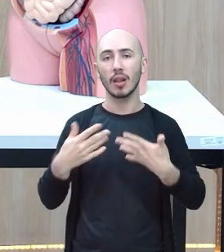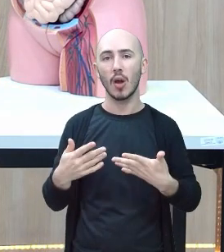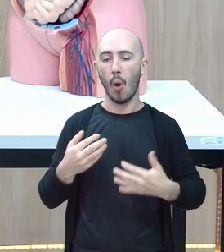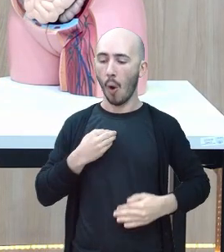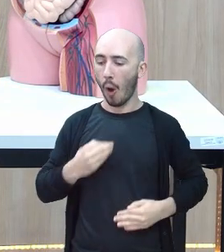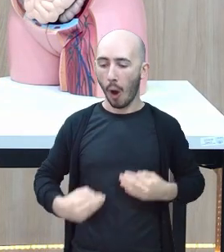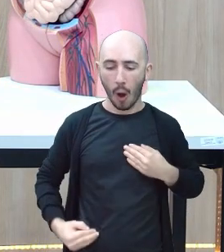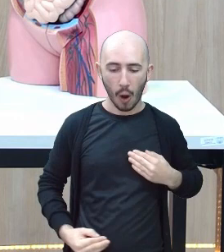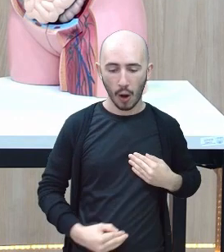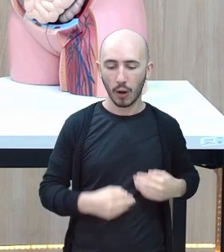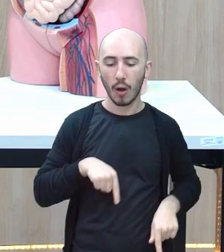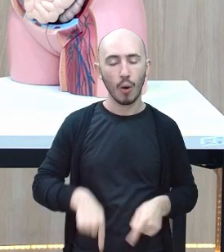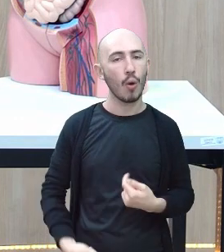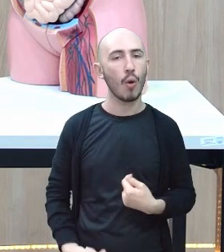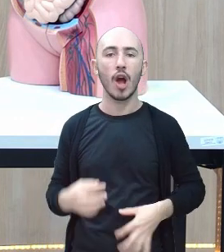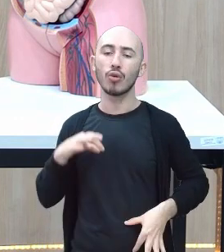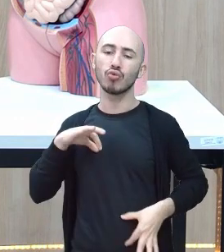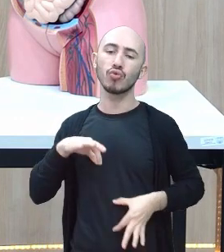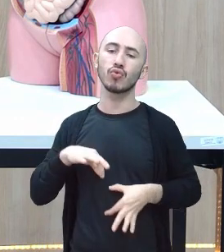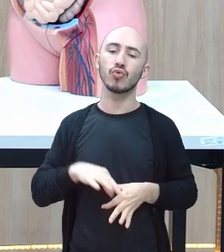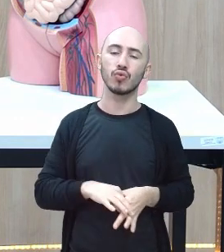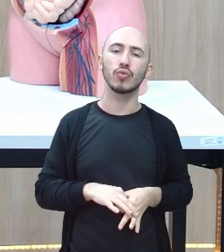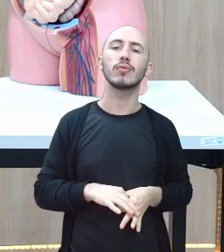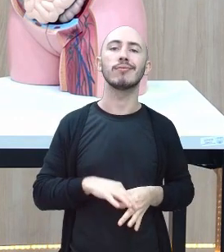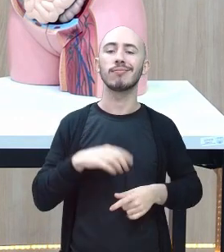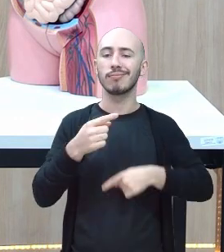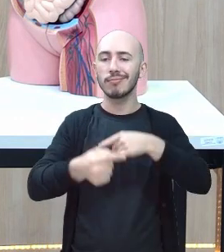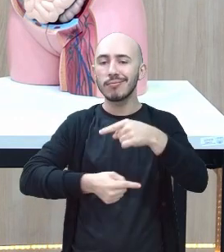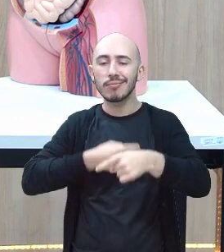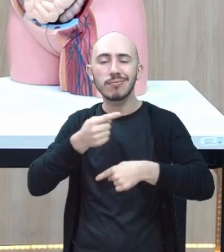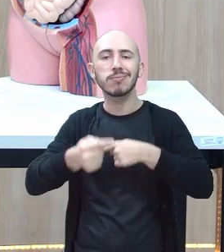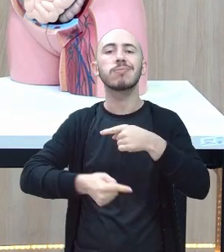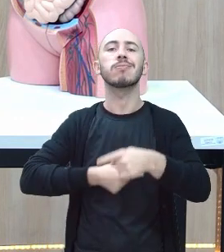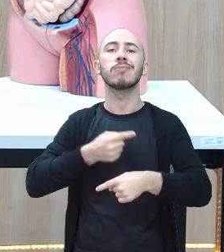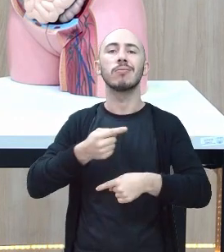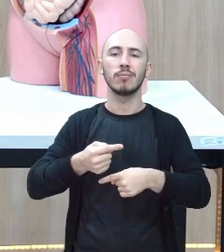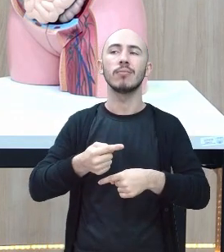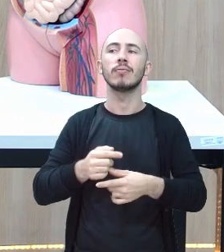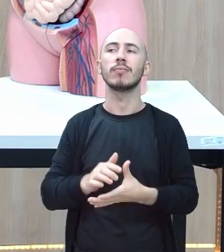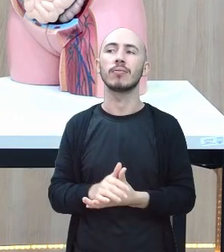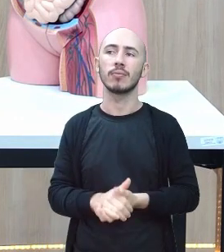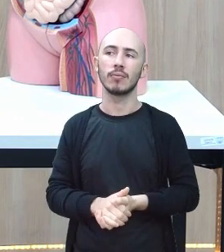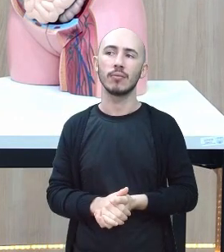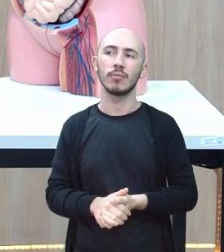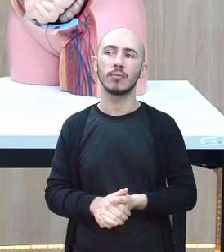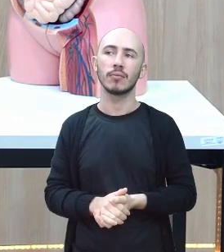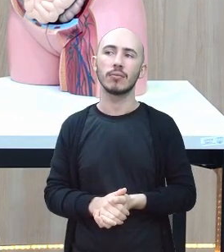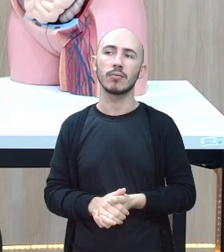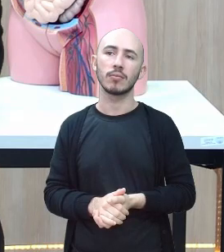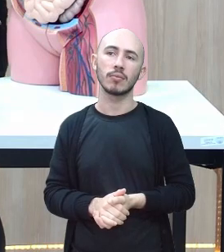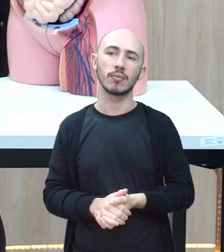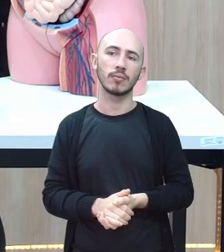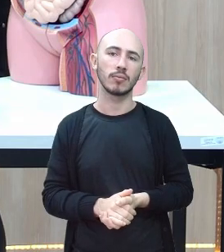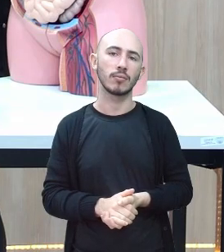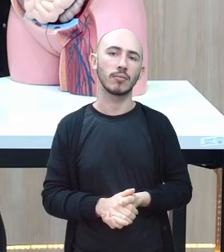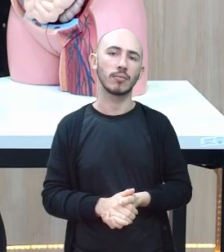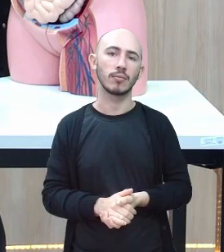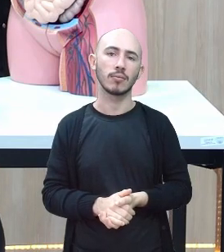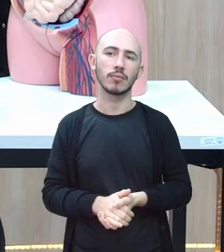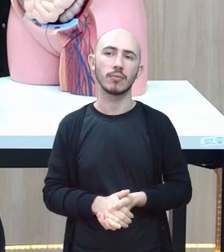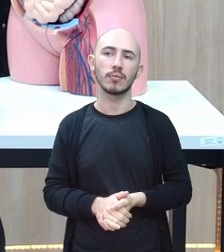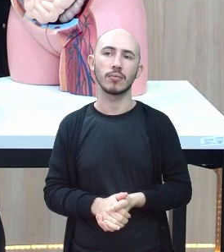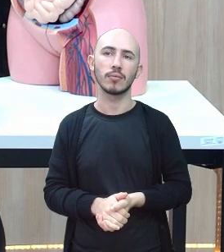órgãos juntos para realizar uma determinada função, um interagindo com o outro.